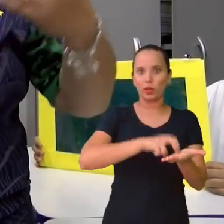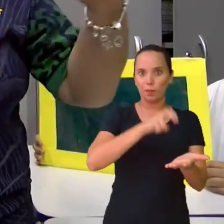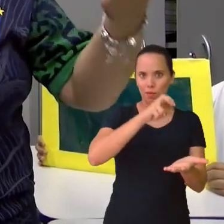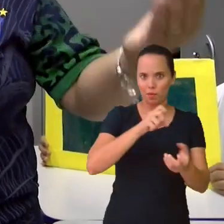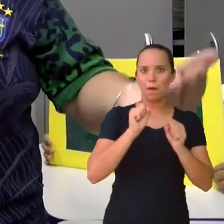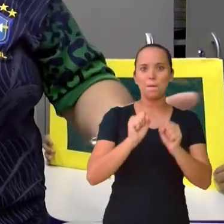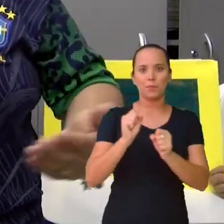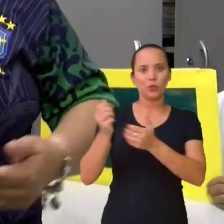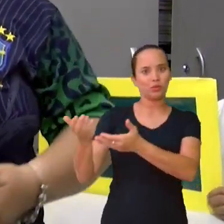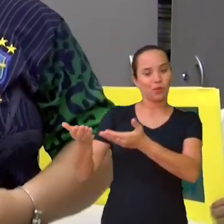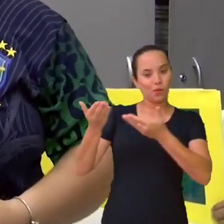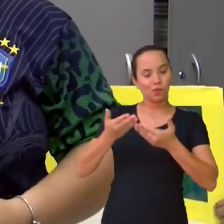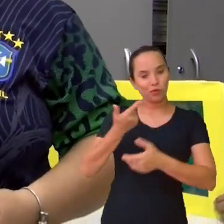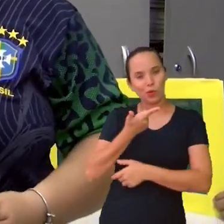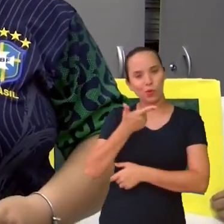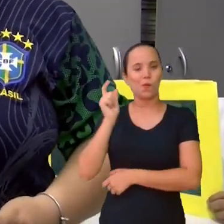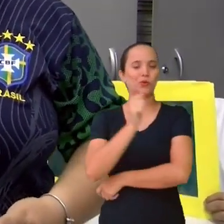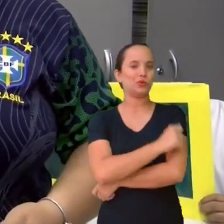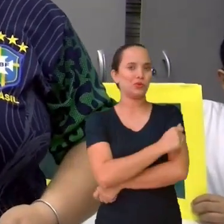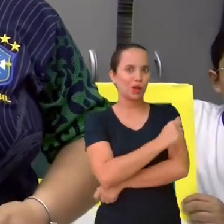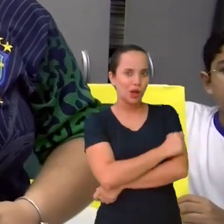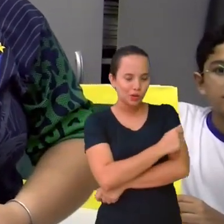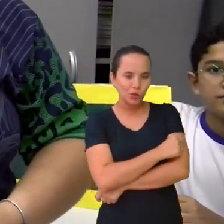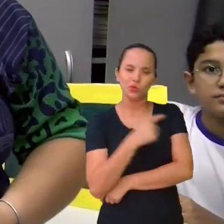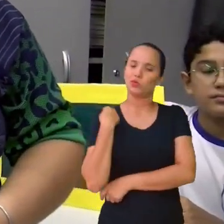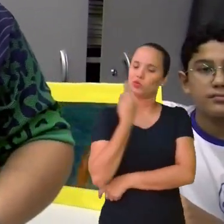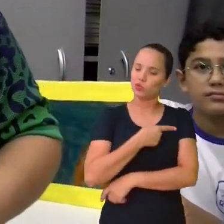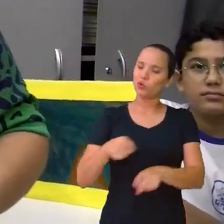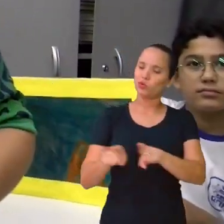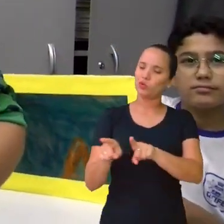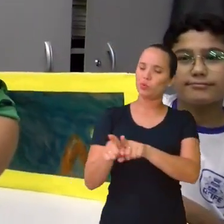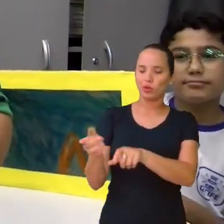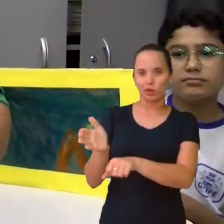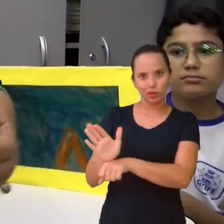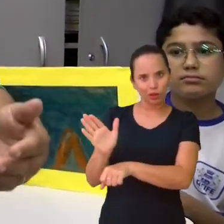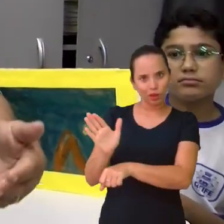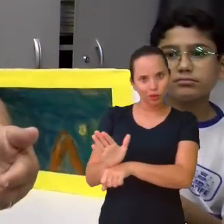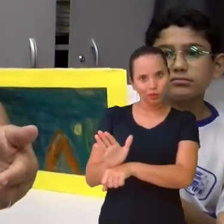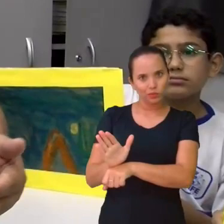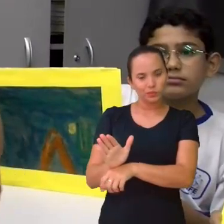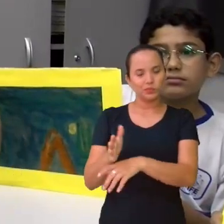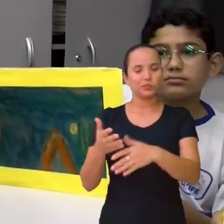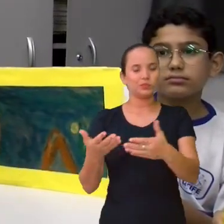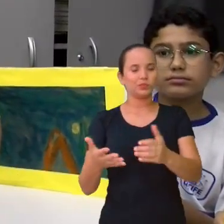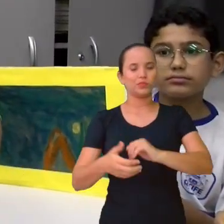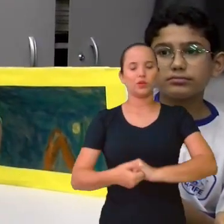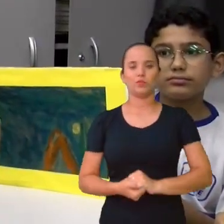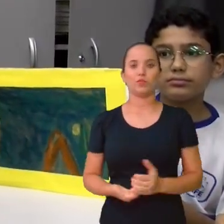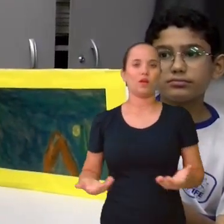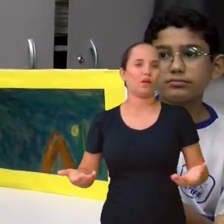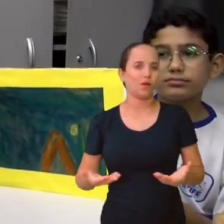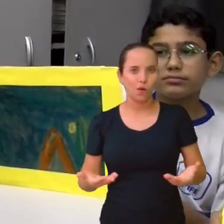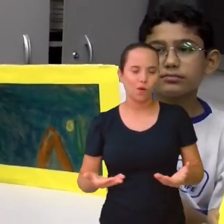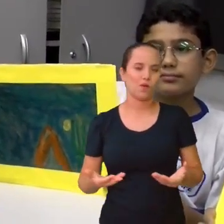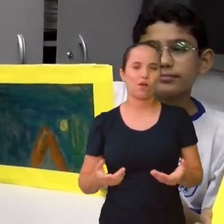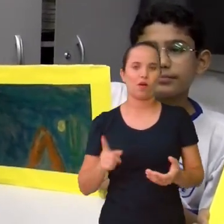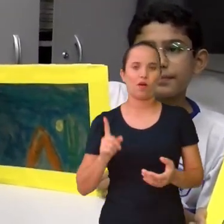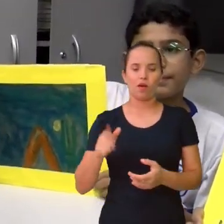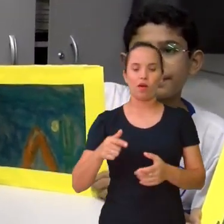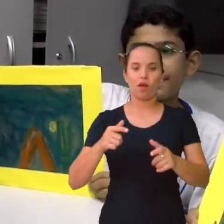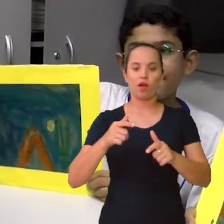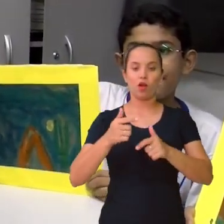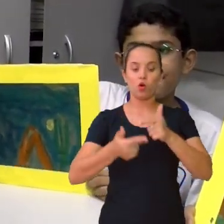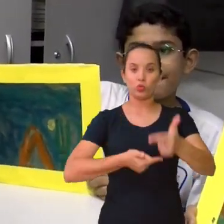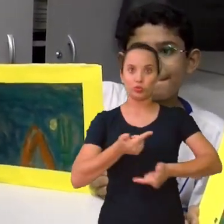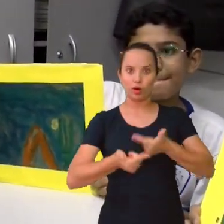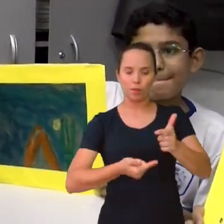escola para apresentar, quanto os nossos alunos também da tarde. Então, agora aqui é porque o trabalho, ele está numa